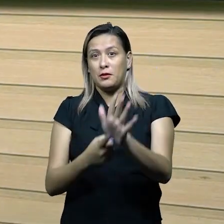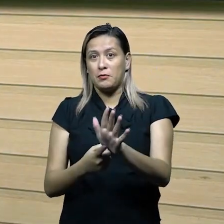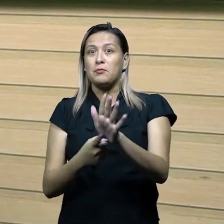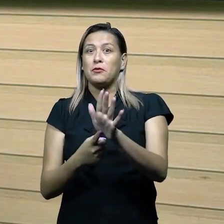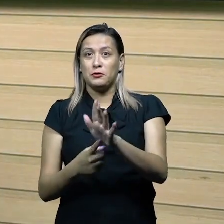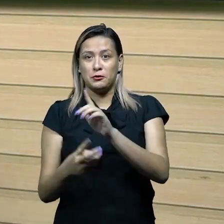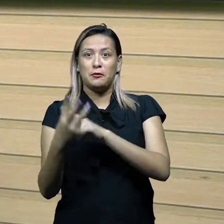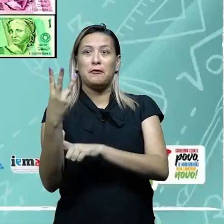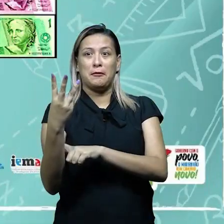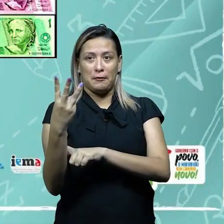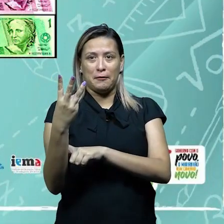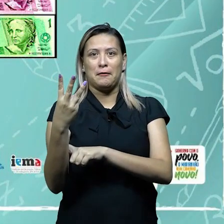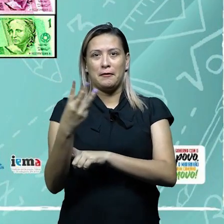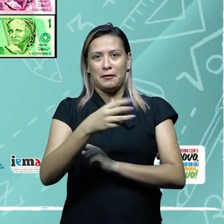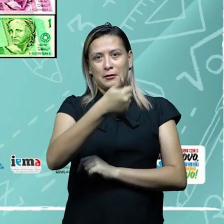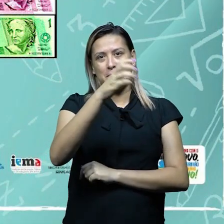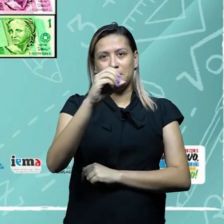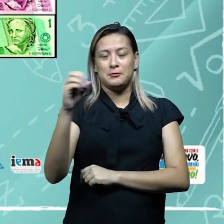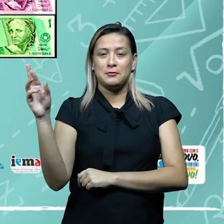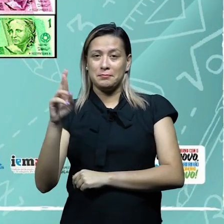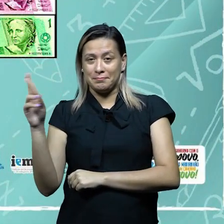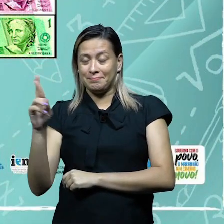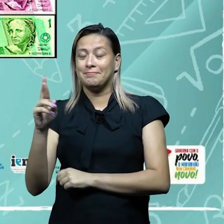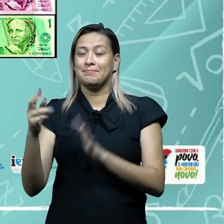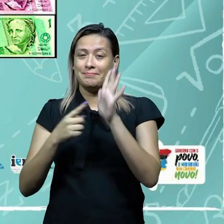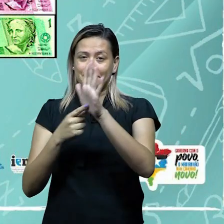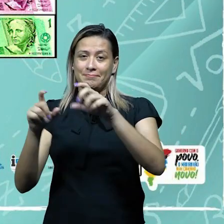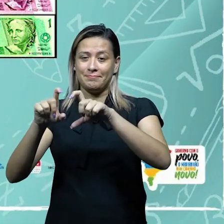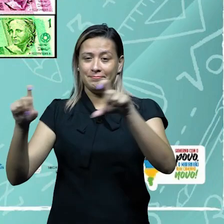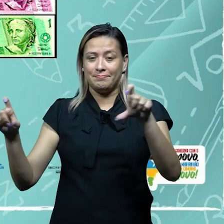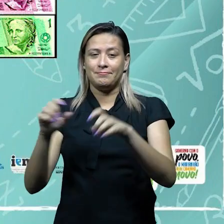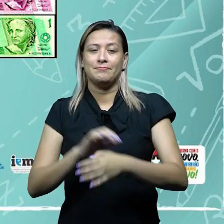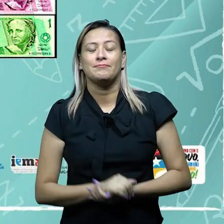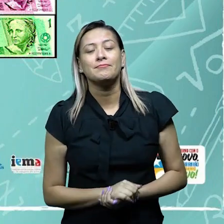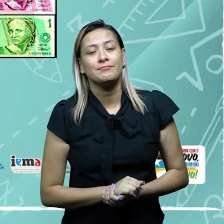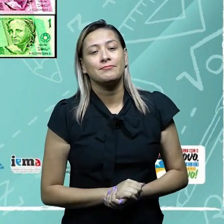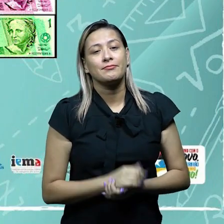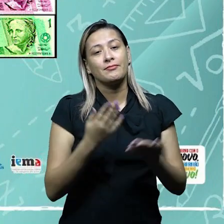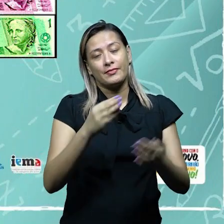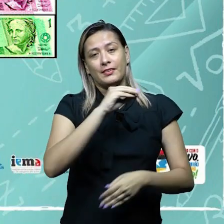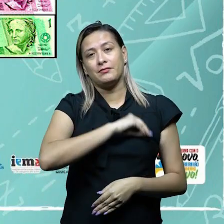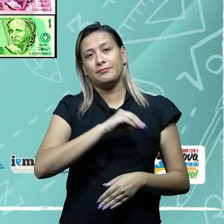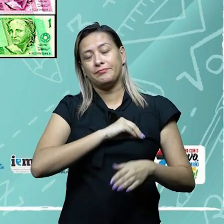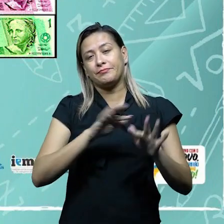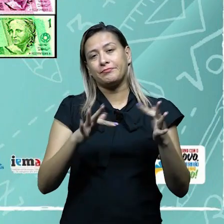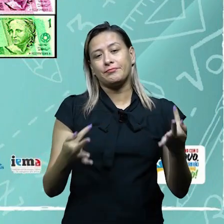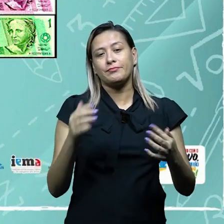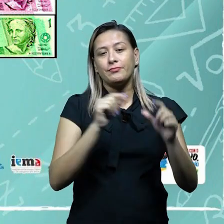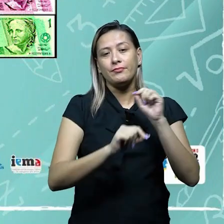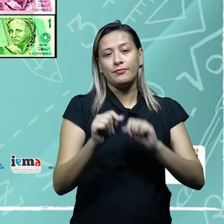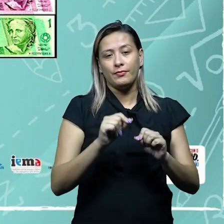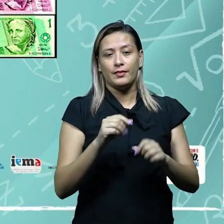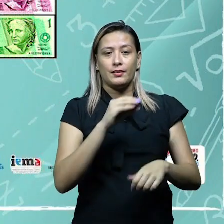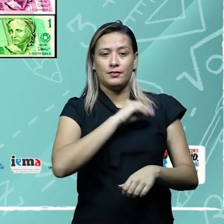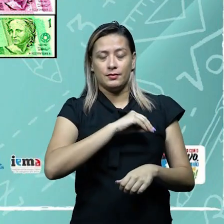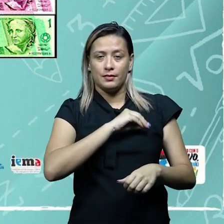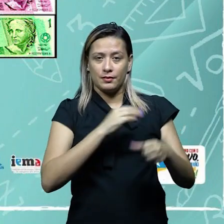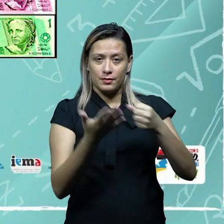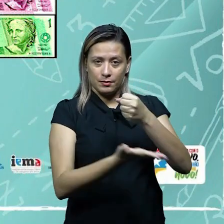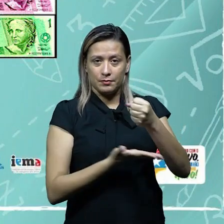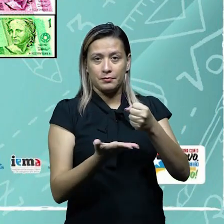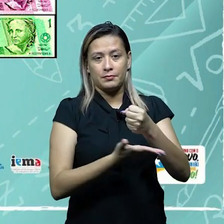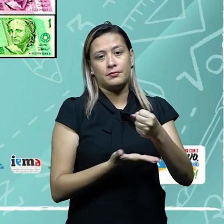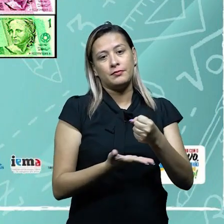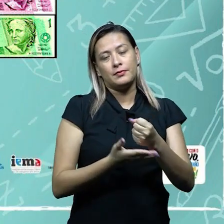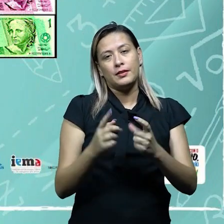que a maioria já tenha olhado. O que é a remuneração, gente? A remuneração, de uma forma bem simples, a remuneração é o salário base, mais